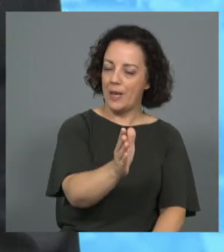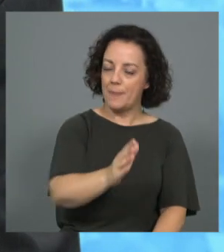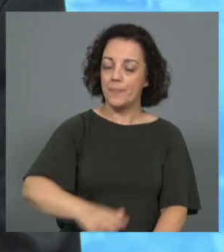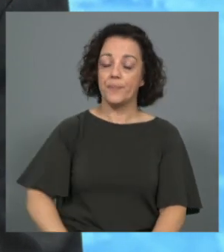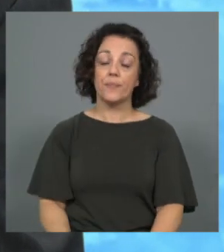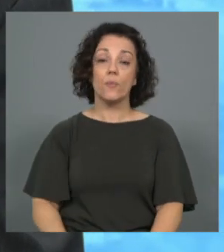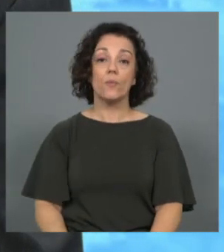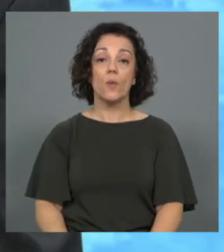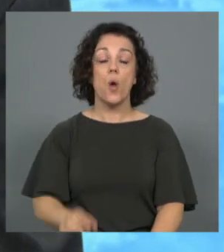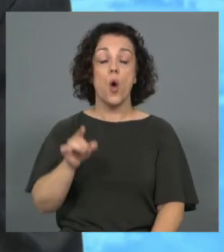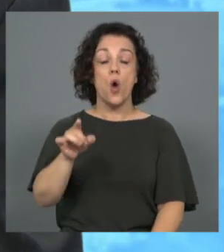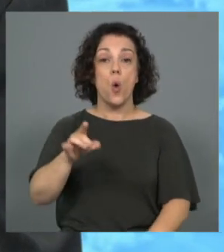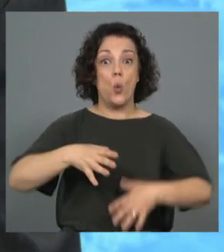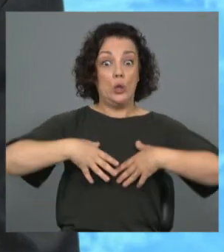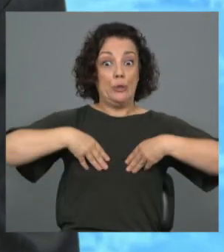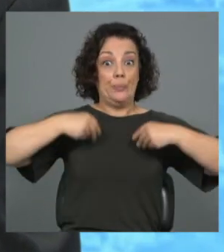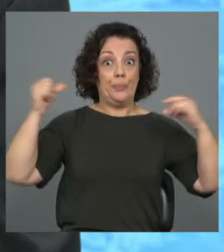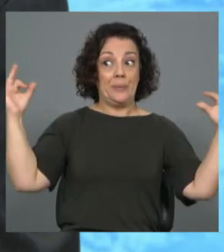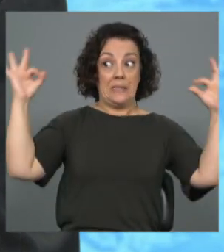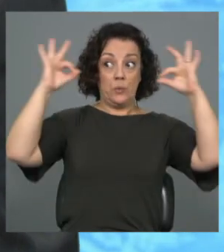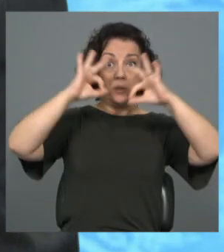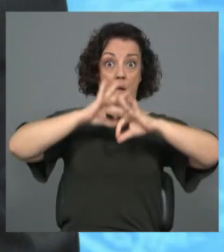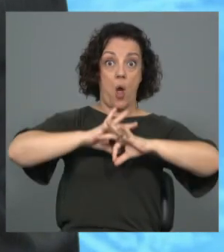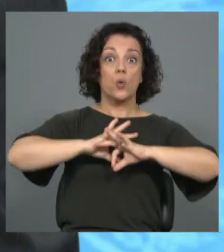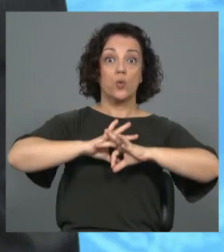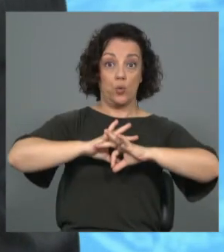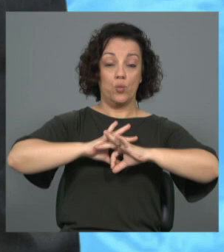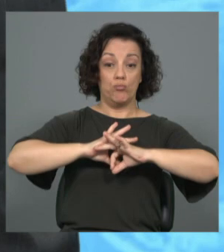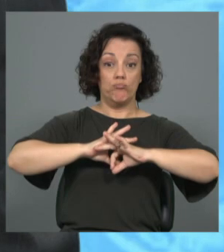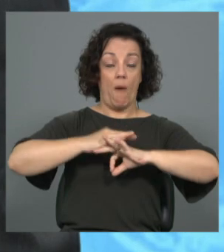Espírito Santo que o Pai enviará em meu nome.